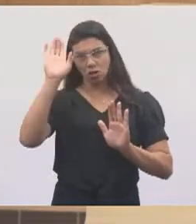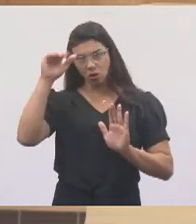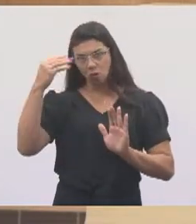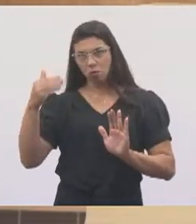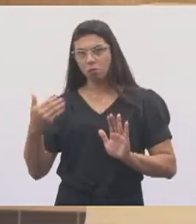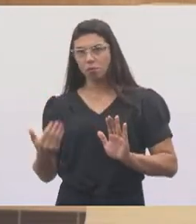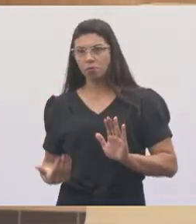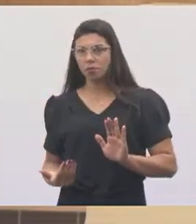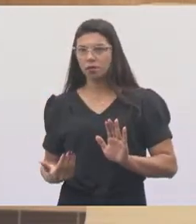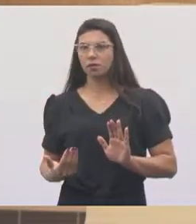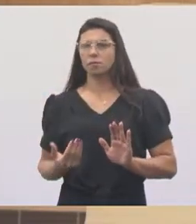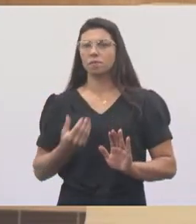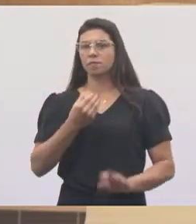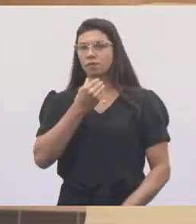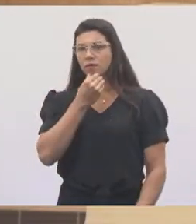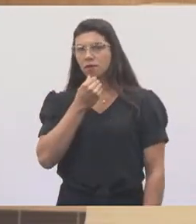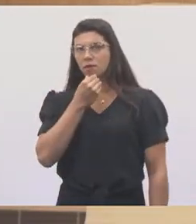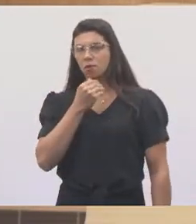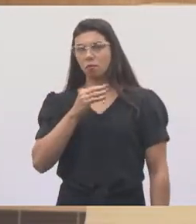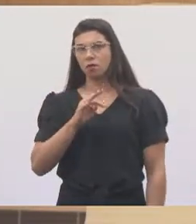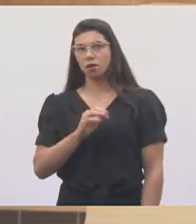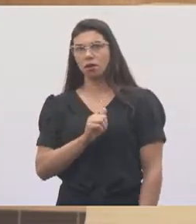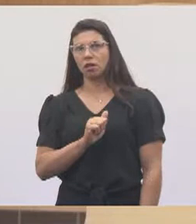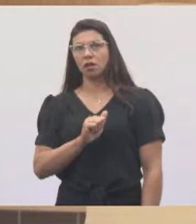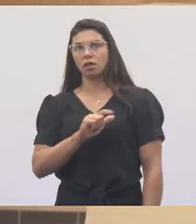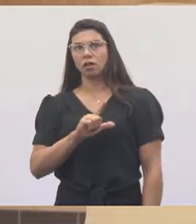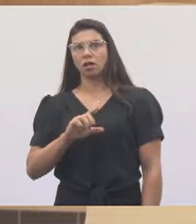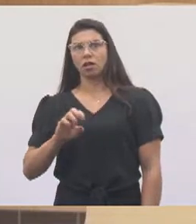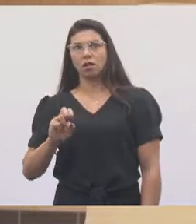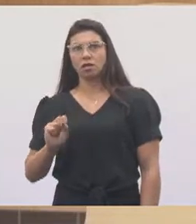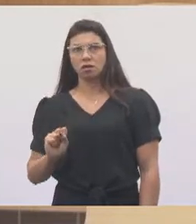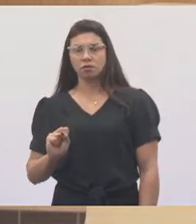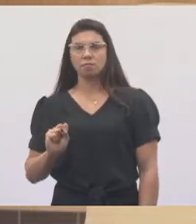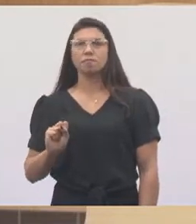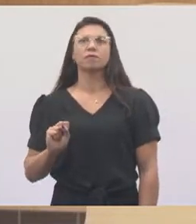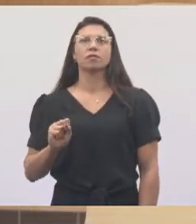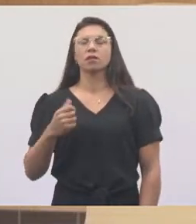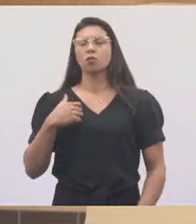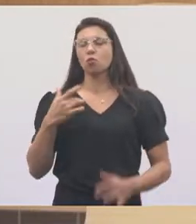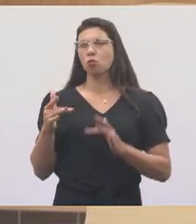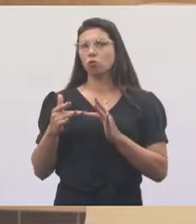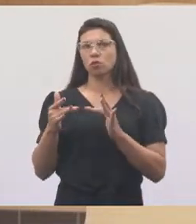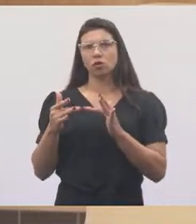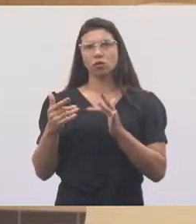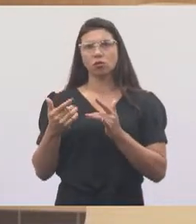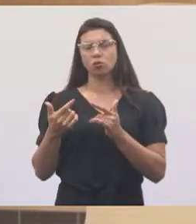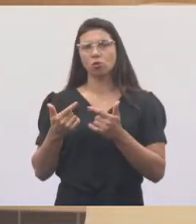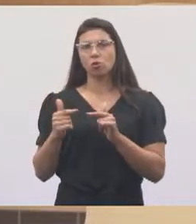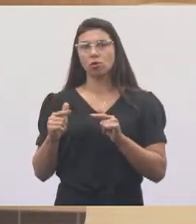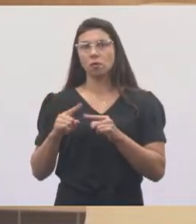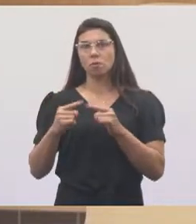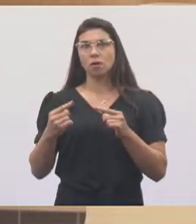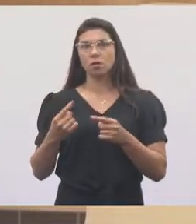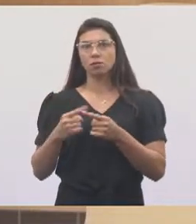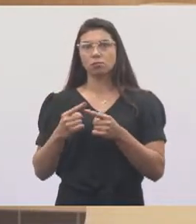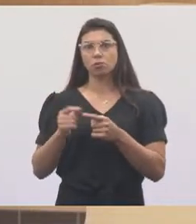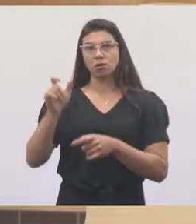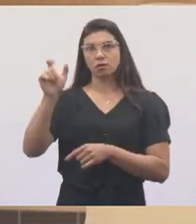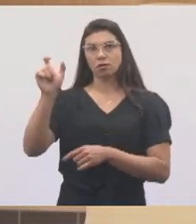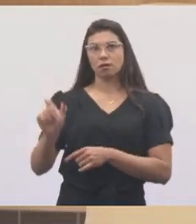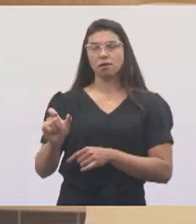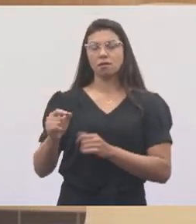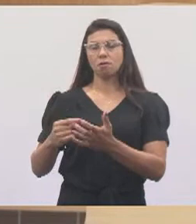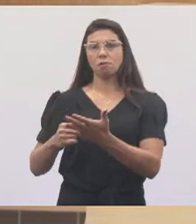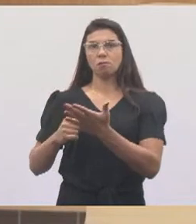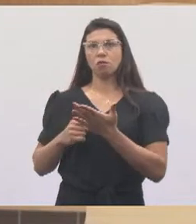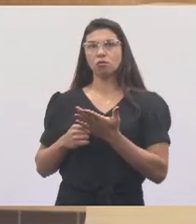homenagem ao nosso querido Dr. Thales, apesar de eu não ter muito contato com ele, foi pela pessoa que ele me mostrou